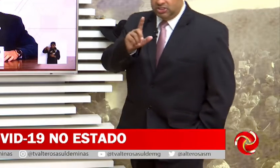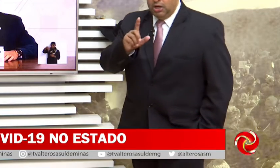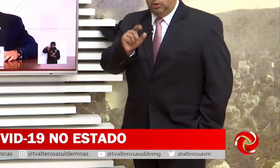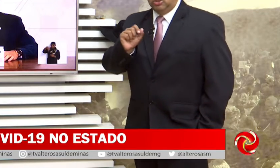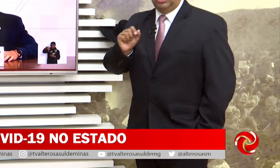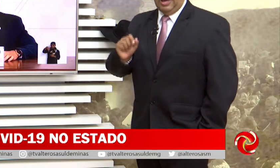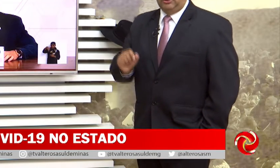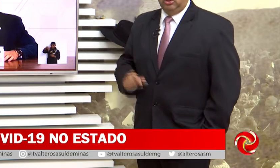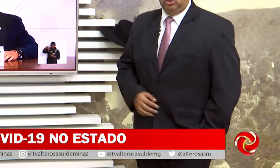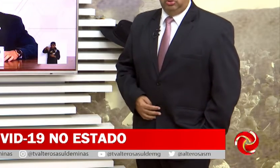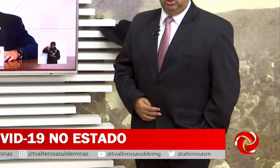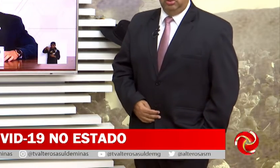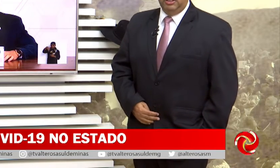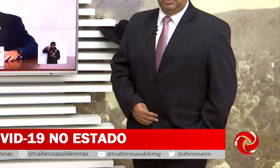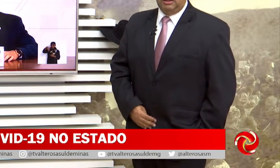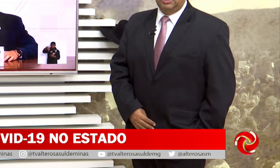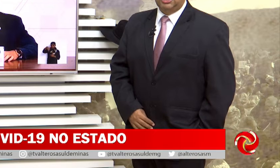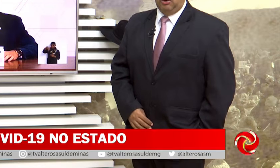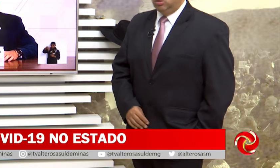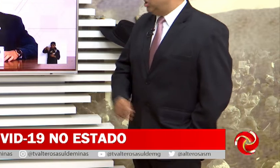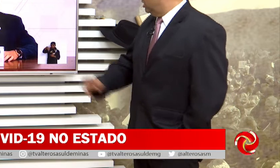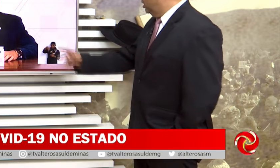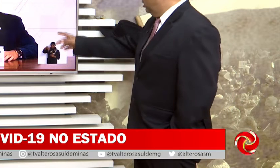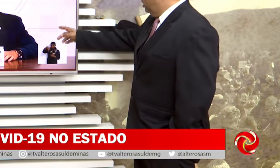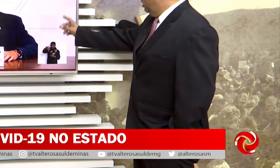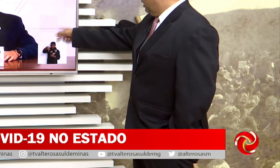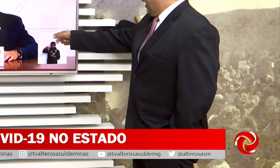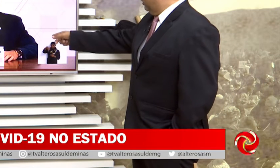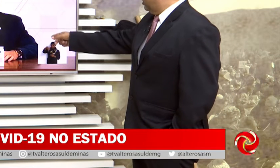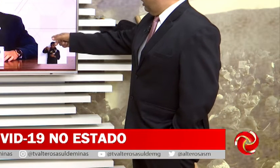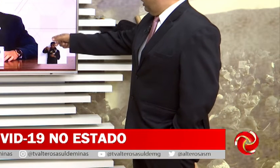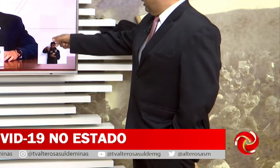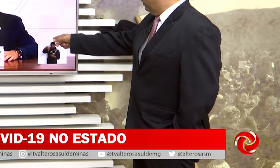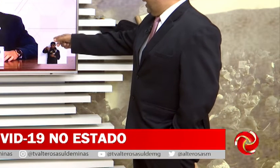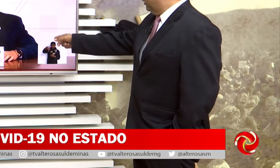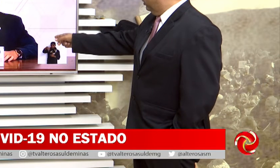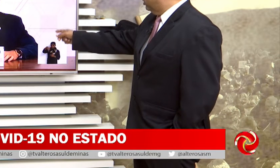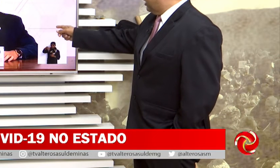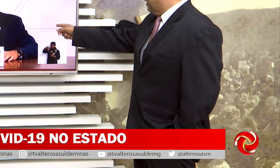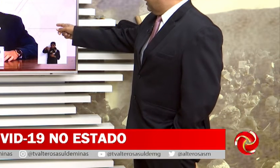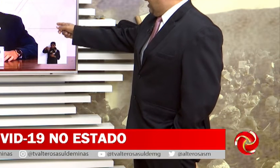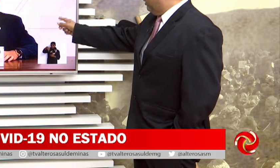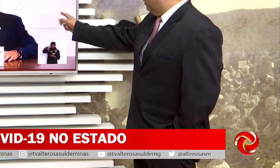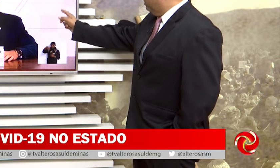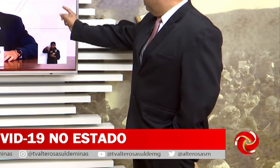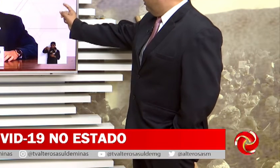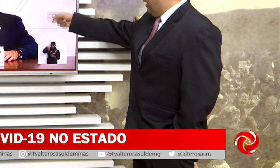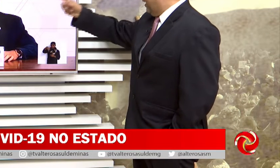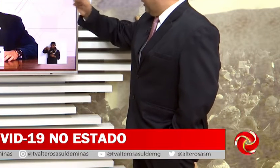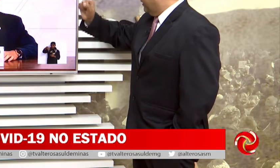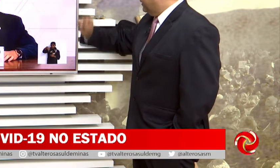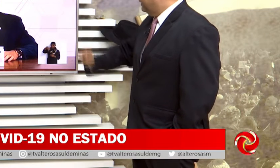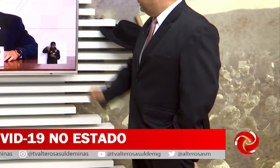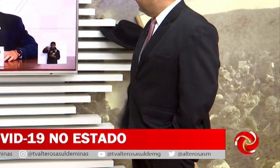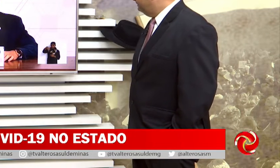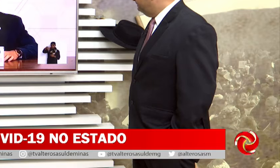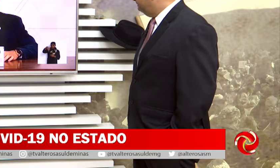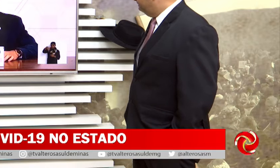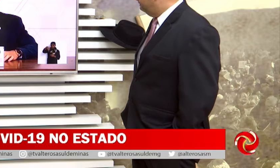em todo o país. Os dados do Ministério da Saúde. Carlos Eduardo, secretário,